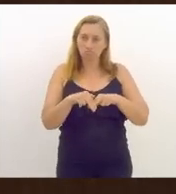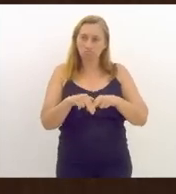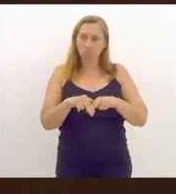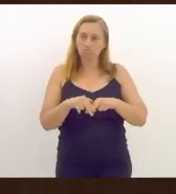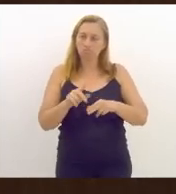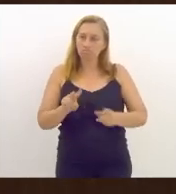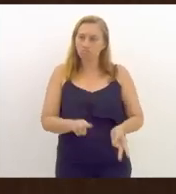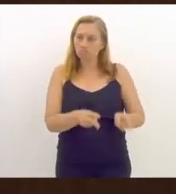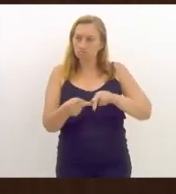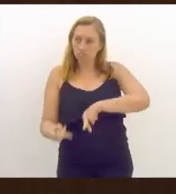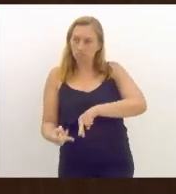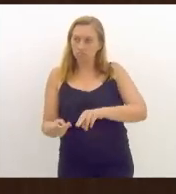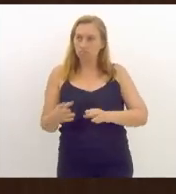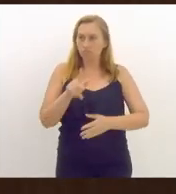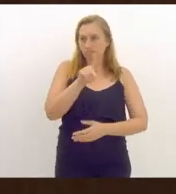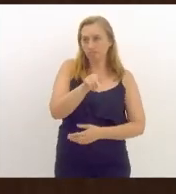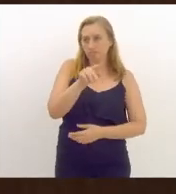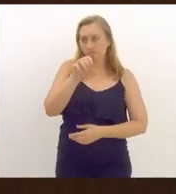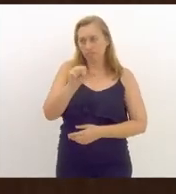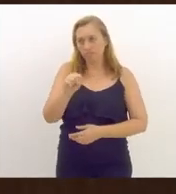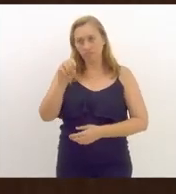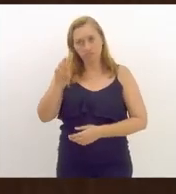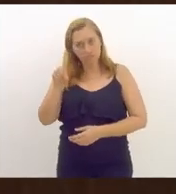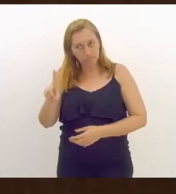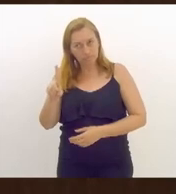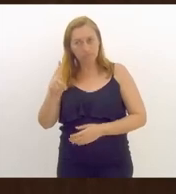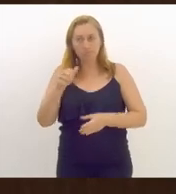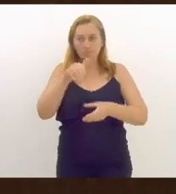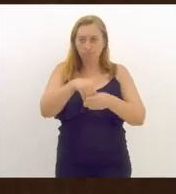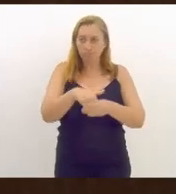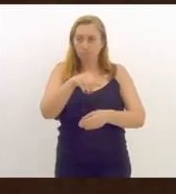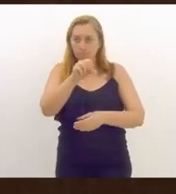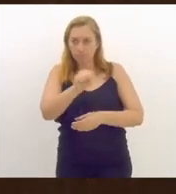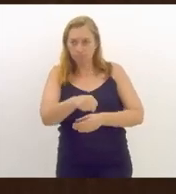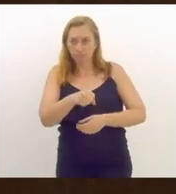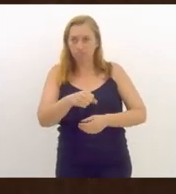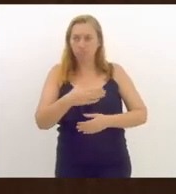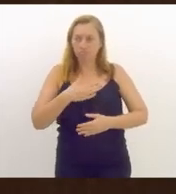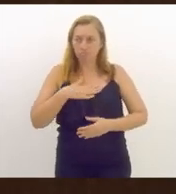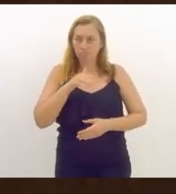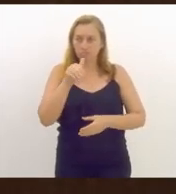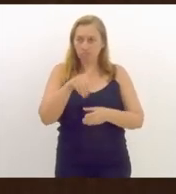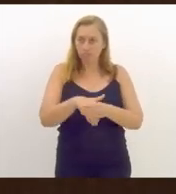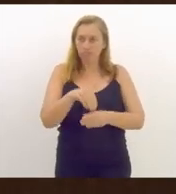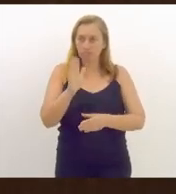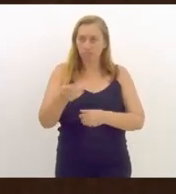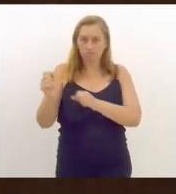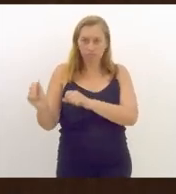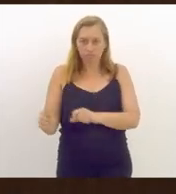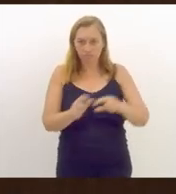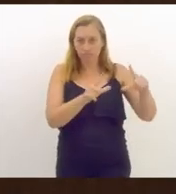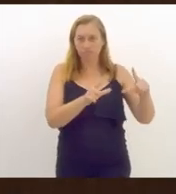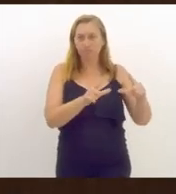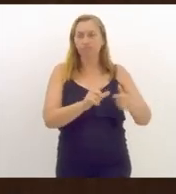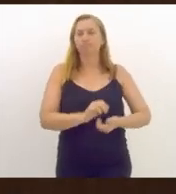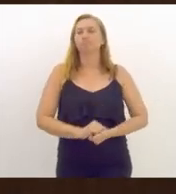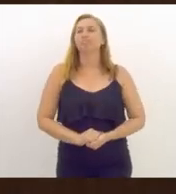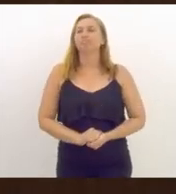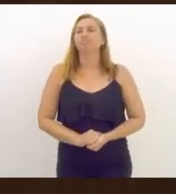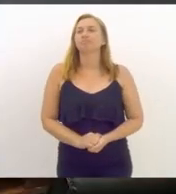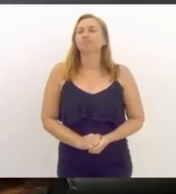encaminhando pelo PSD o voto sim e o meu já está expresso na